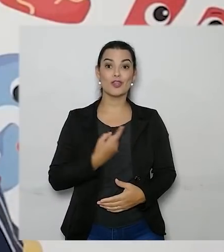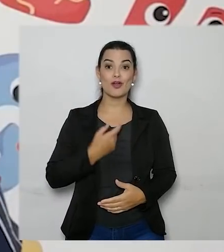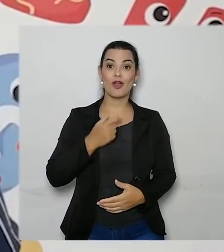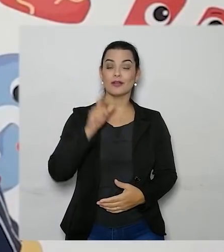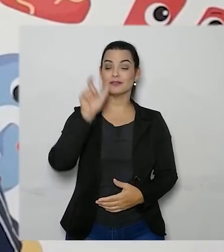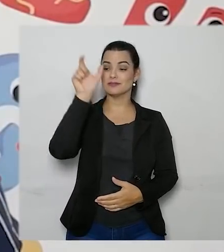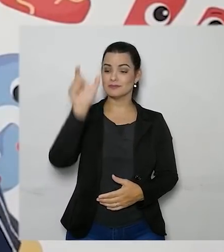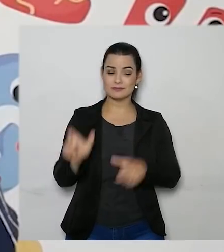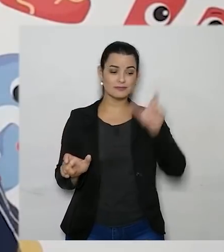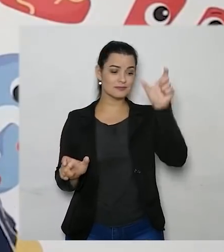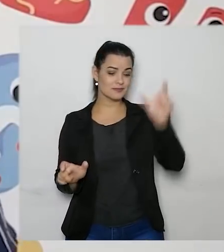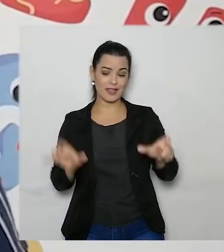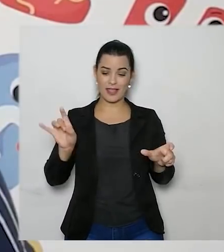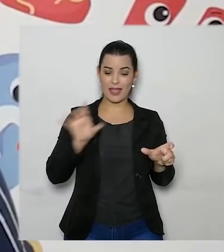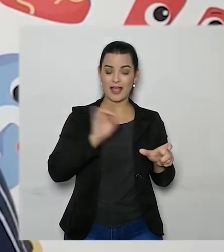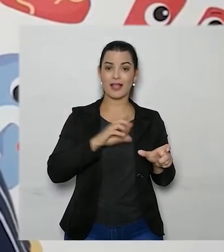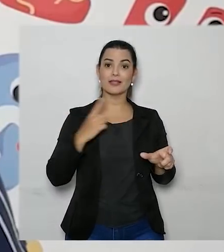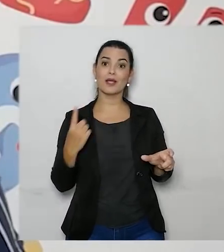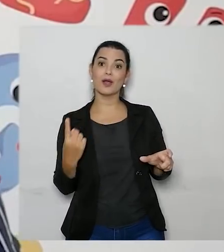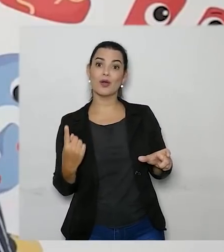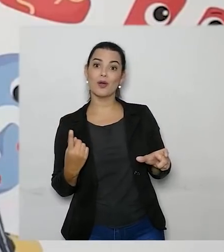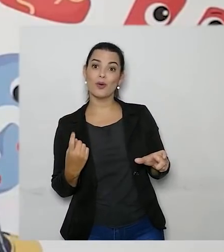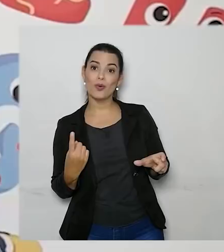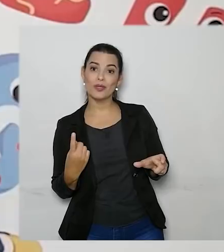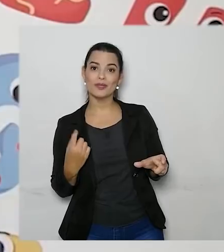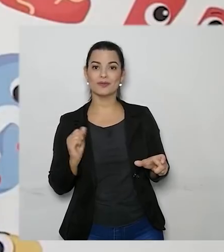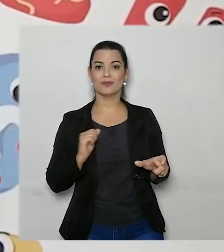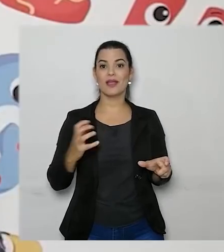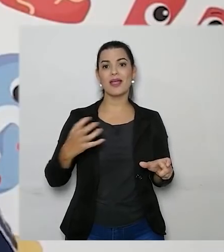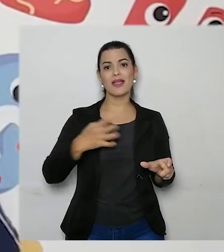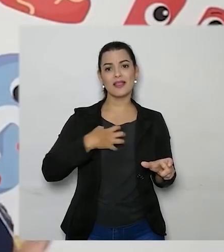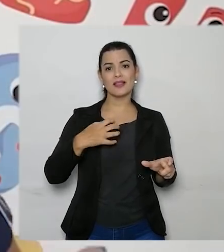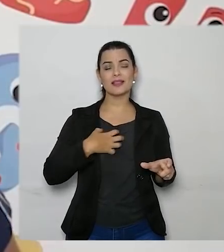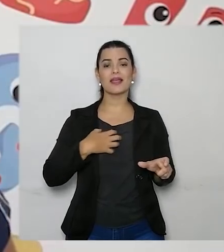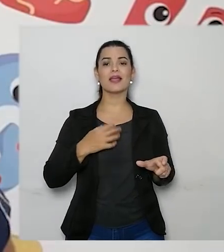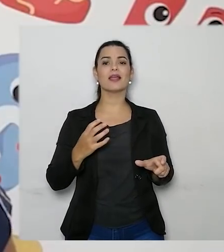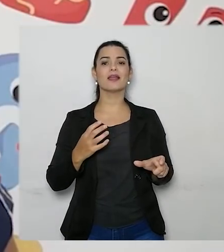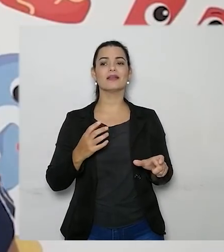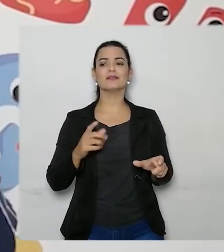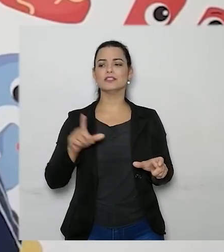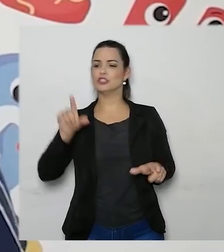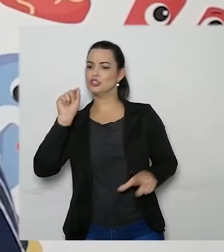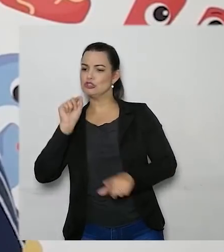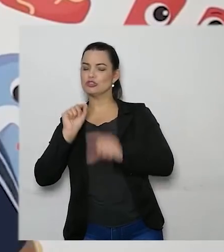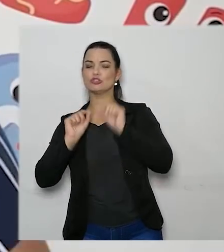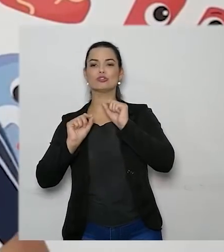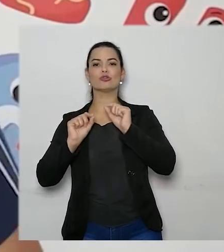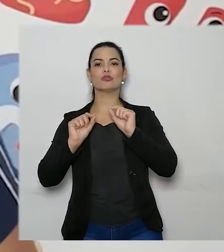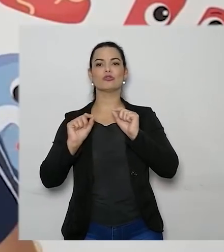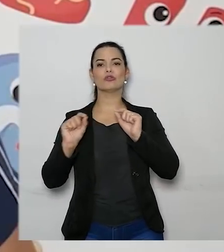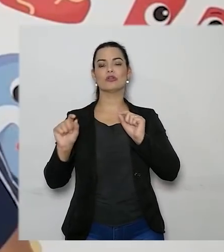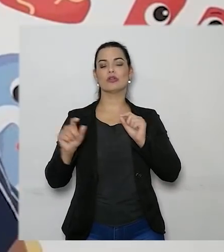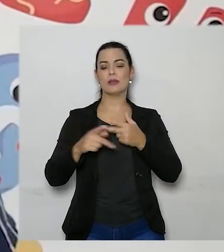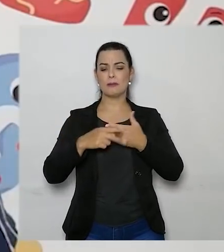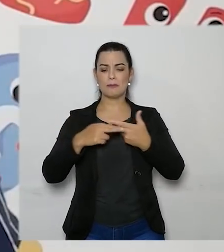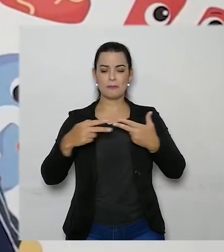seres únicos. Temos as nossas individualidades, preferências, né?